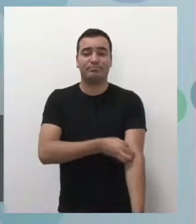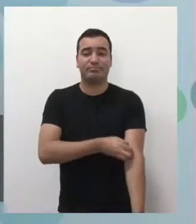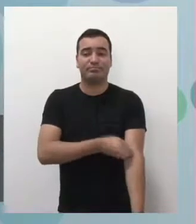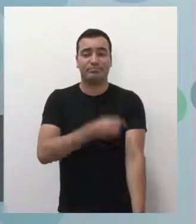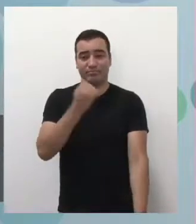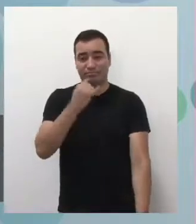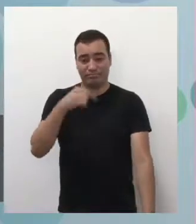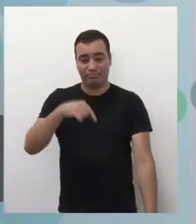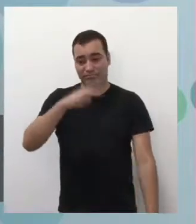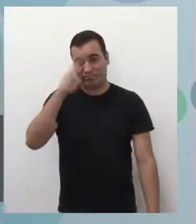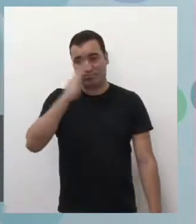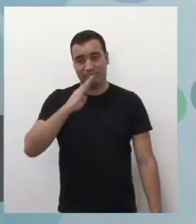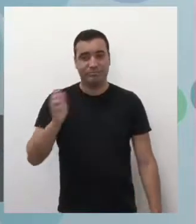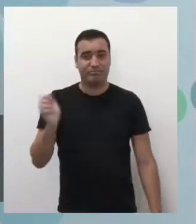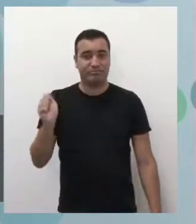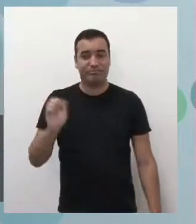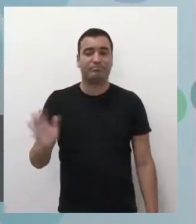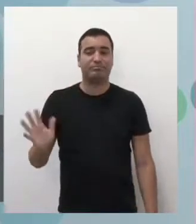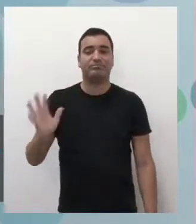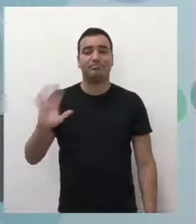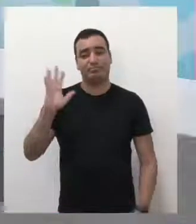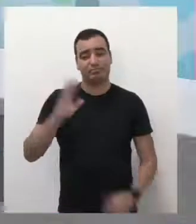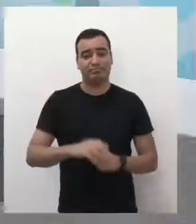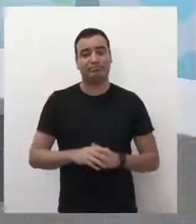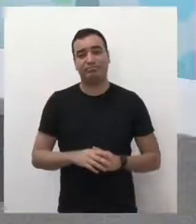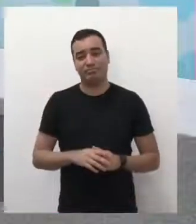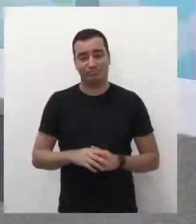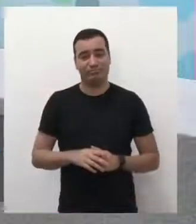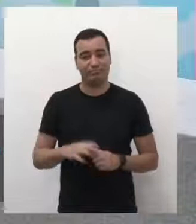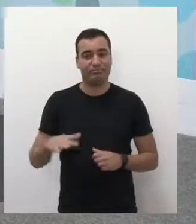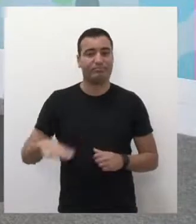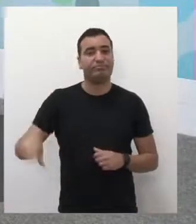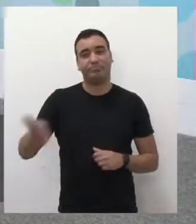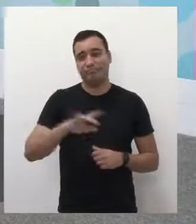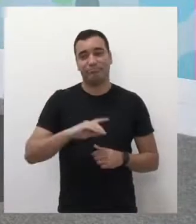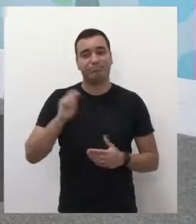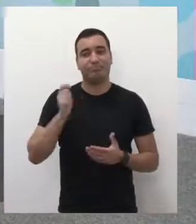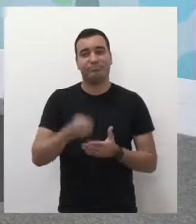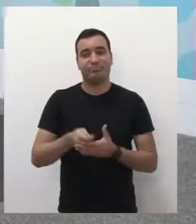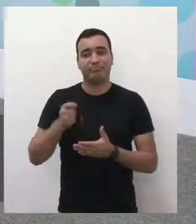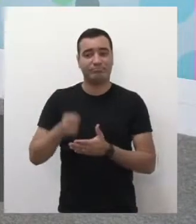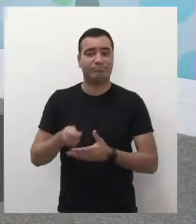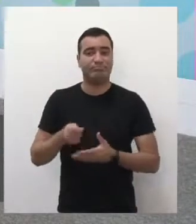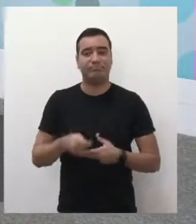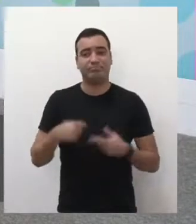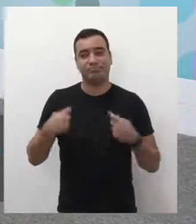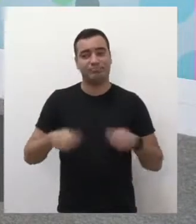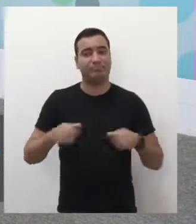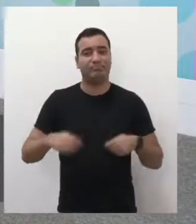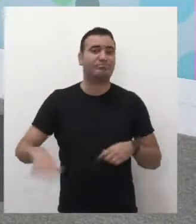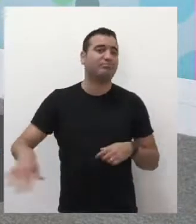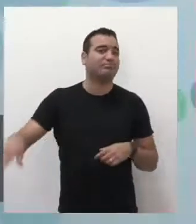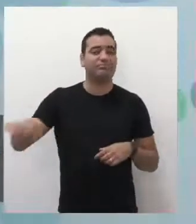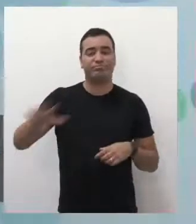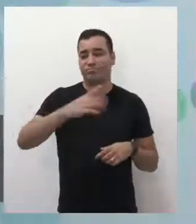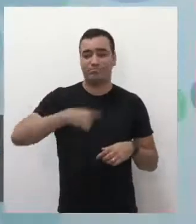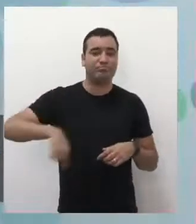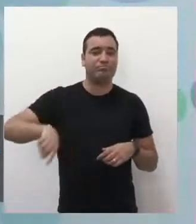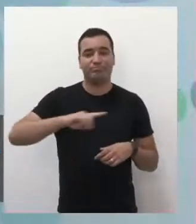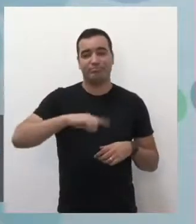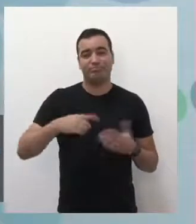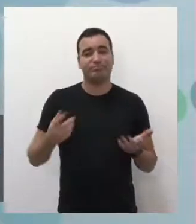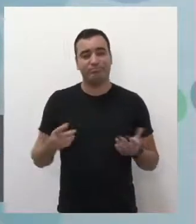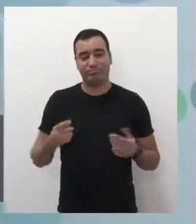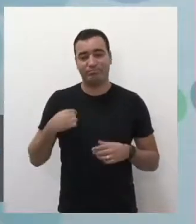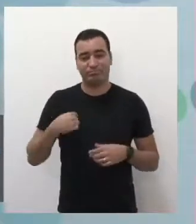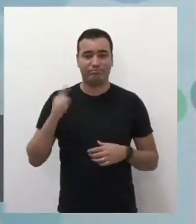custa caro. Custa caro, e todo mundo paga a conta. E todo mundo, sem exceção, Sem né? exceção. Todos nós acreditam